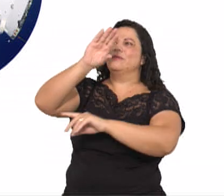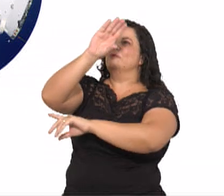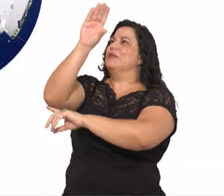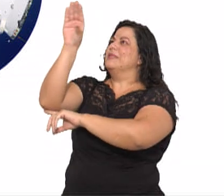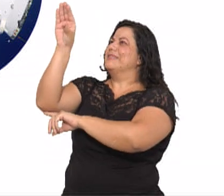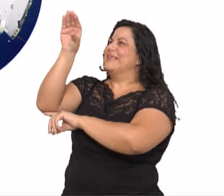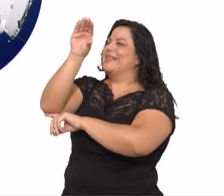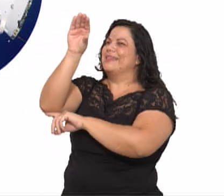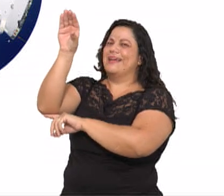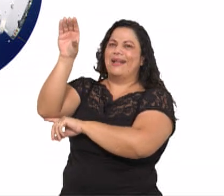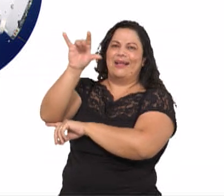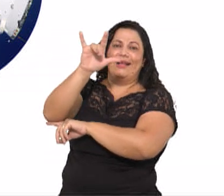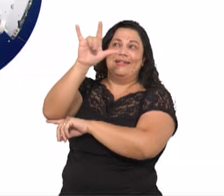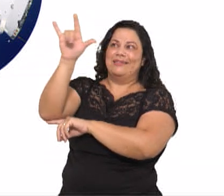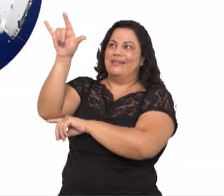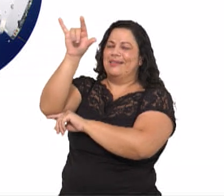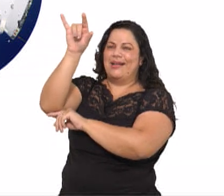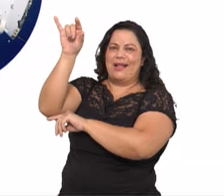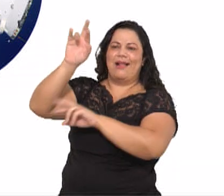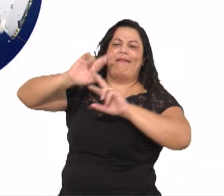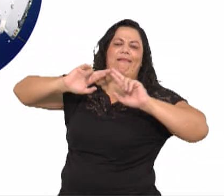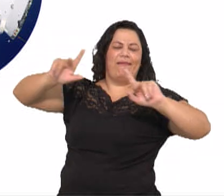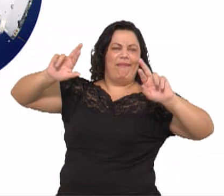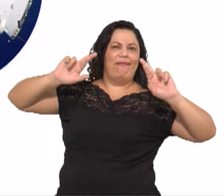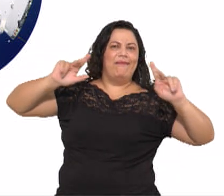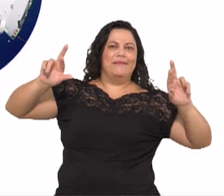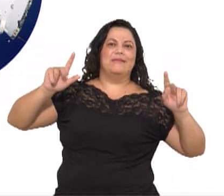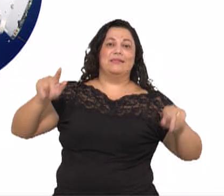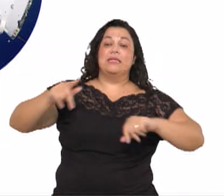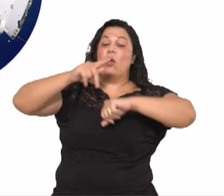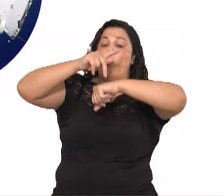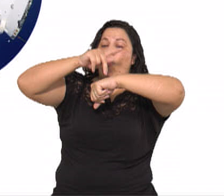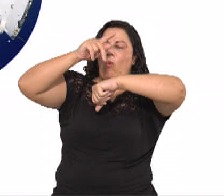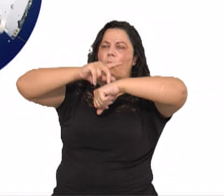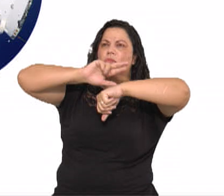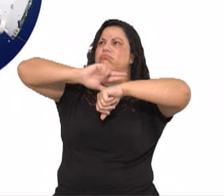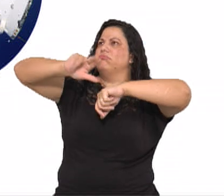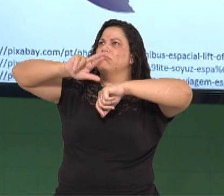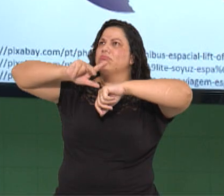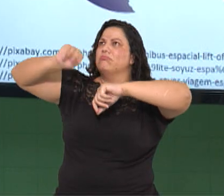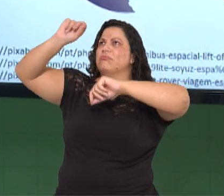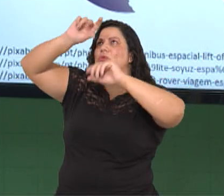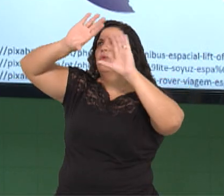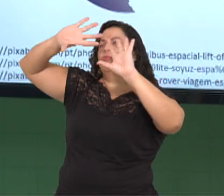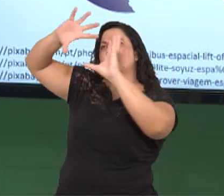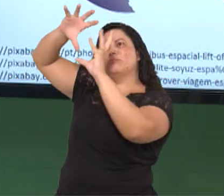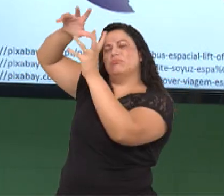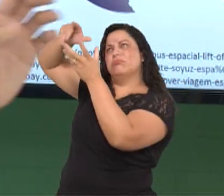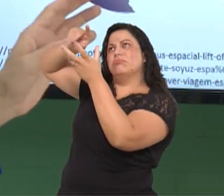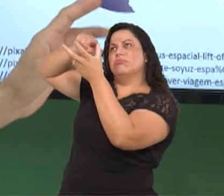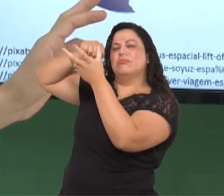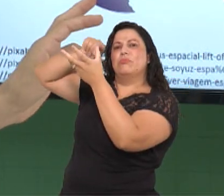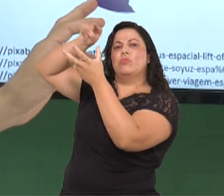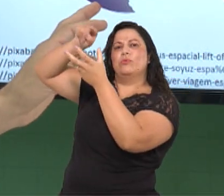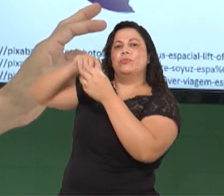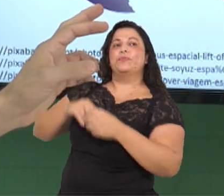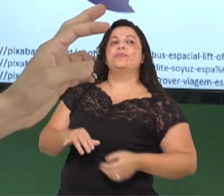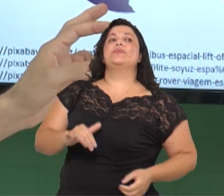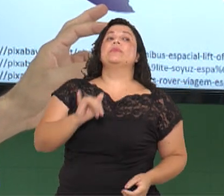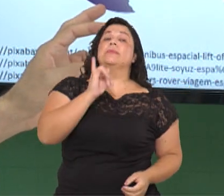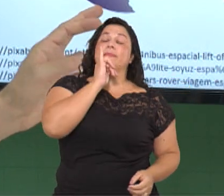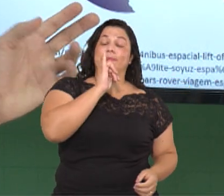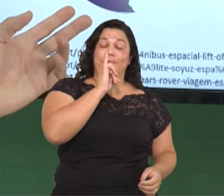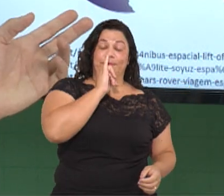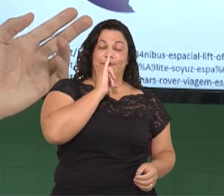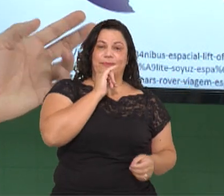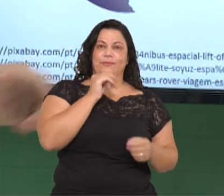satélites, que obtêm o quê? Imagens e amostras de rochas de outros astros. Então, um exemplo que eu posso dar para vocês. Aqui na